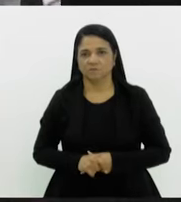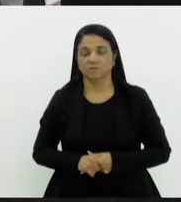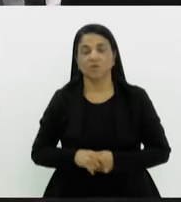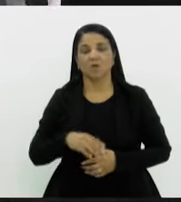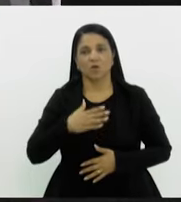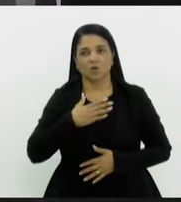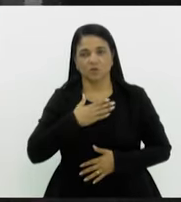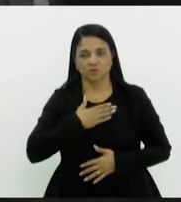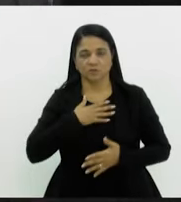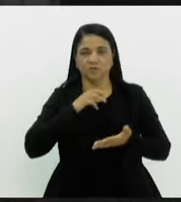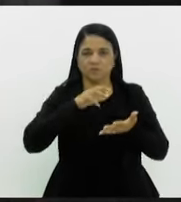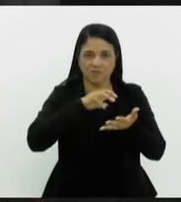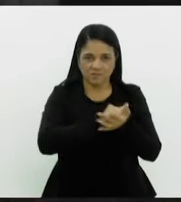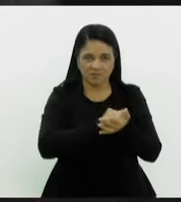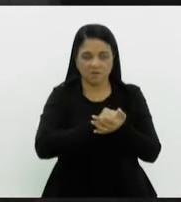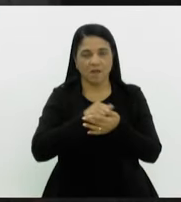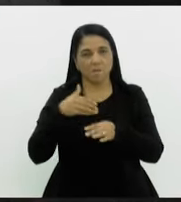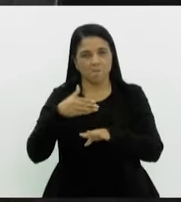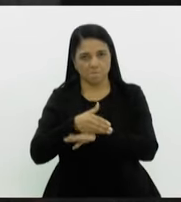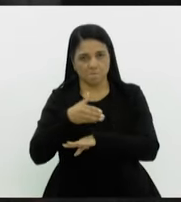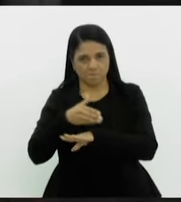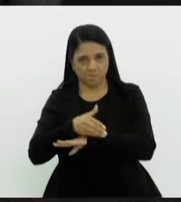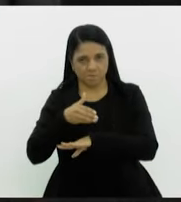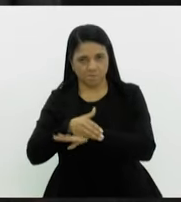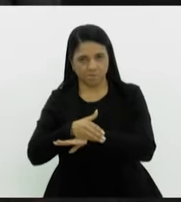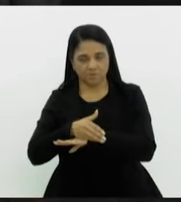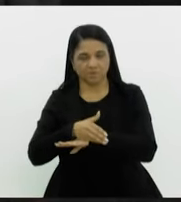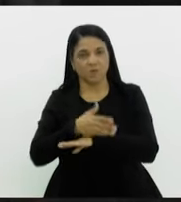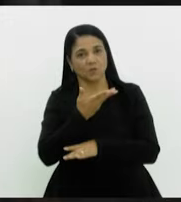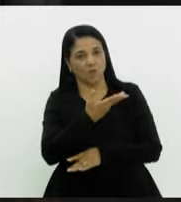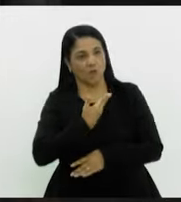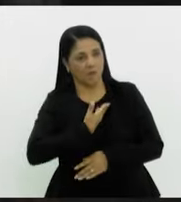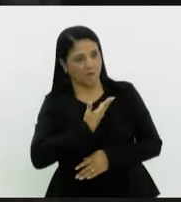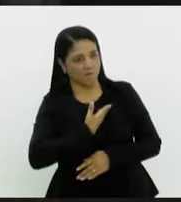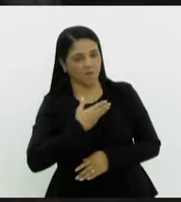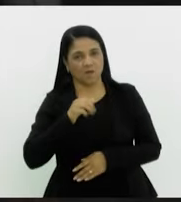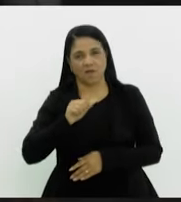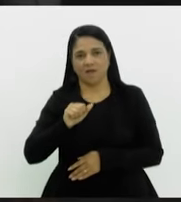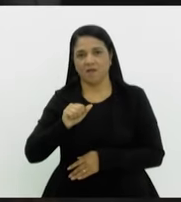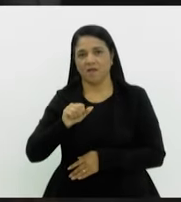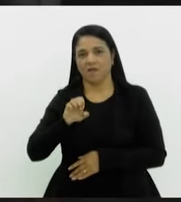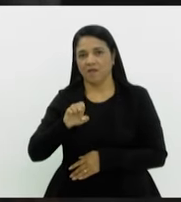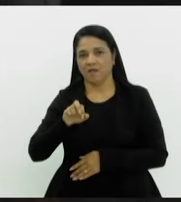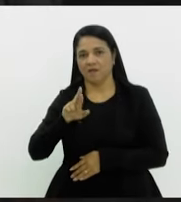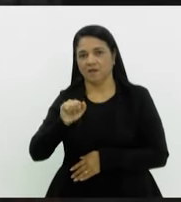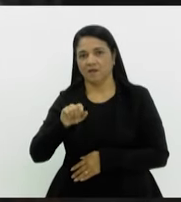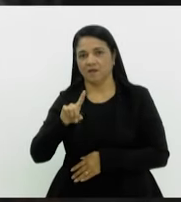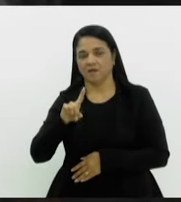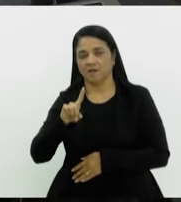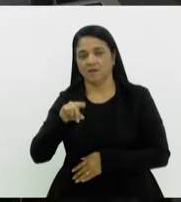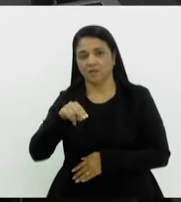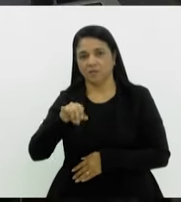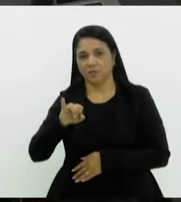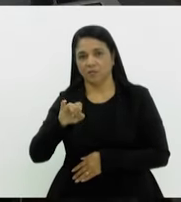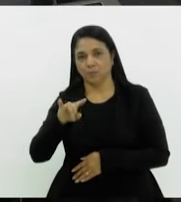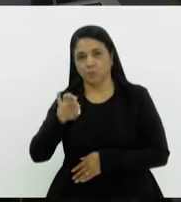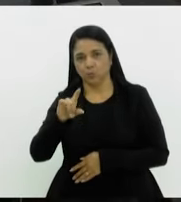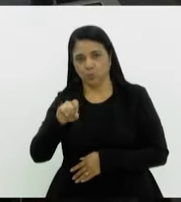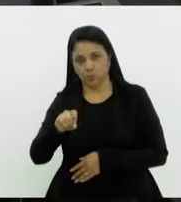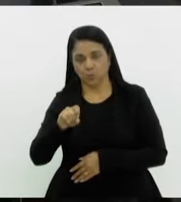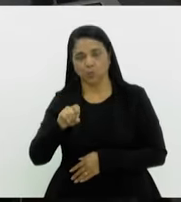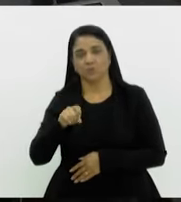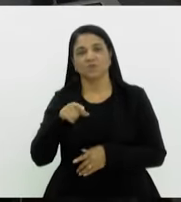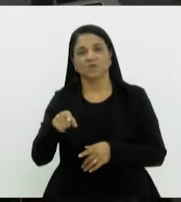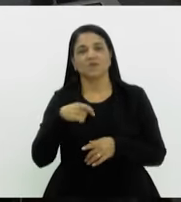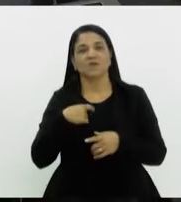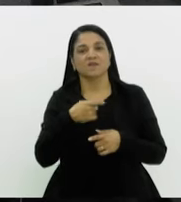Gostaria de registrar a presença do nobre amigo Iranildo Campos, eterno deputado desta casa, e do deputado federal